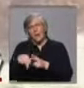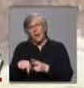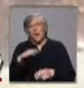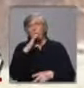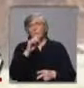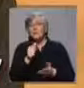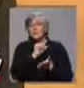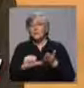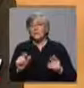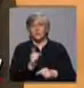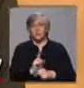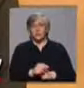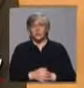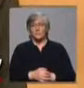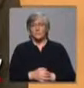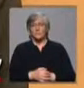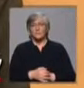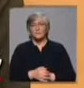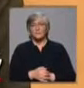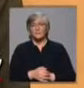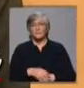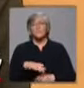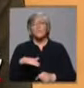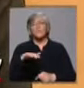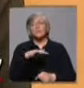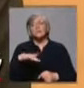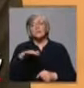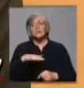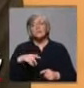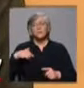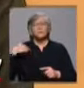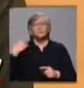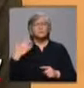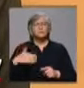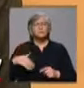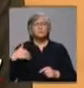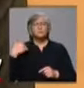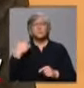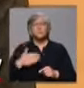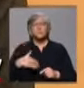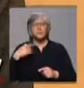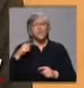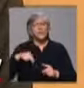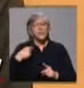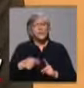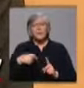desistir. E esta é uma situação que, se prolongar demasiado tempo, é uma luta constante, todos os